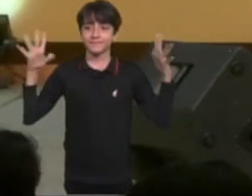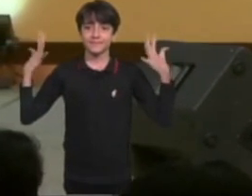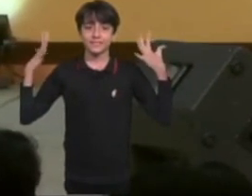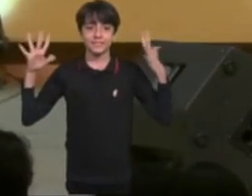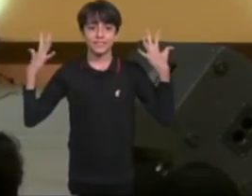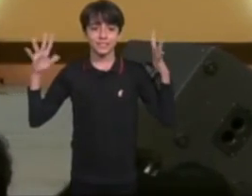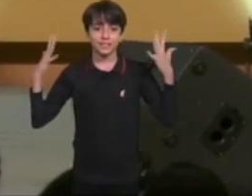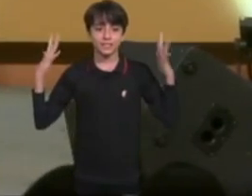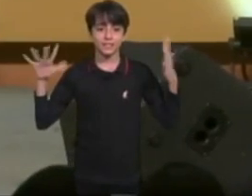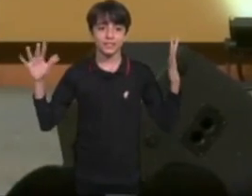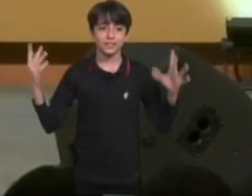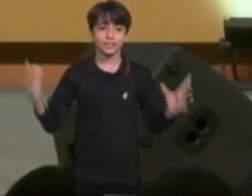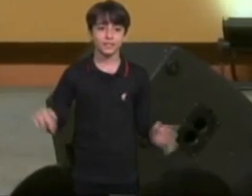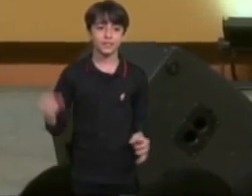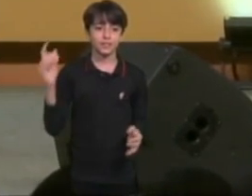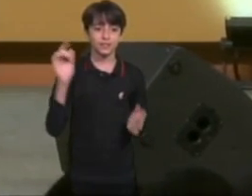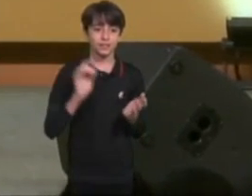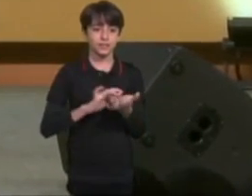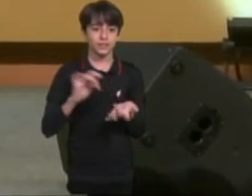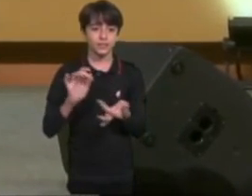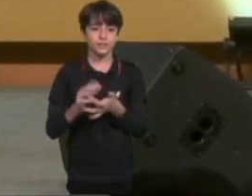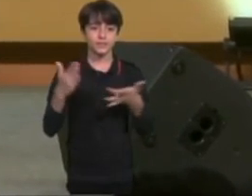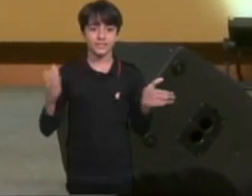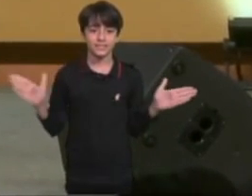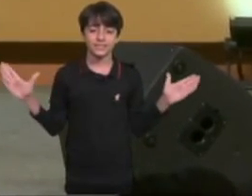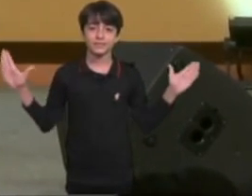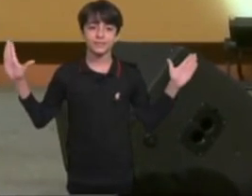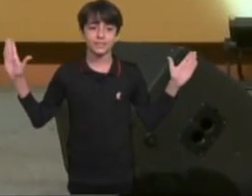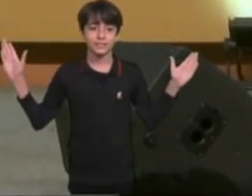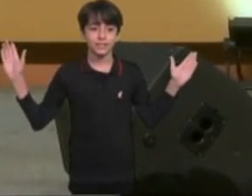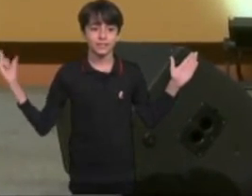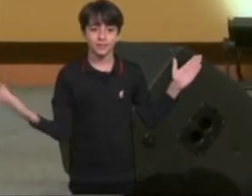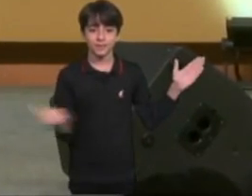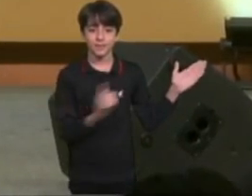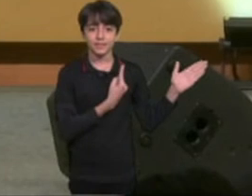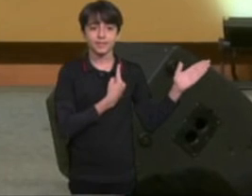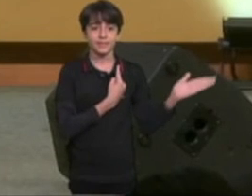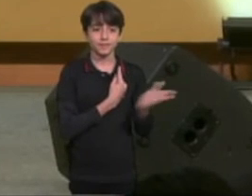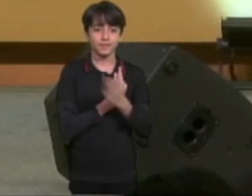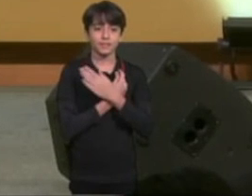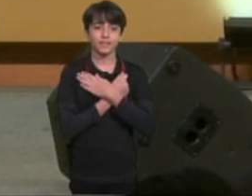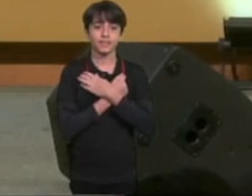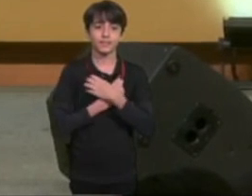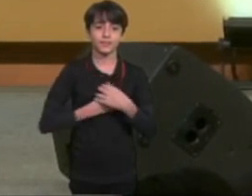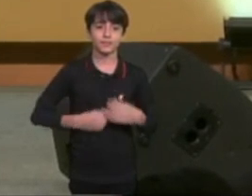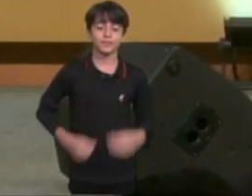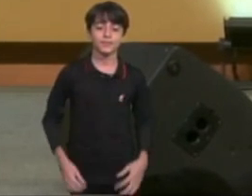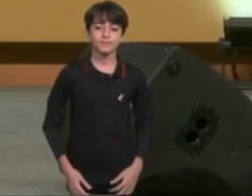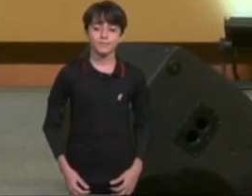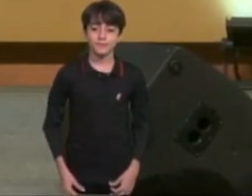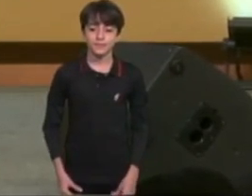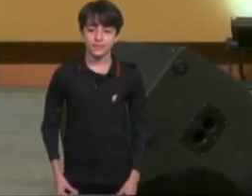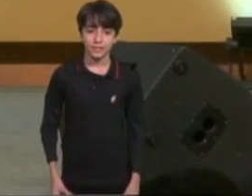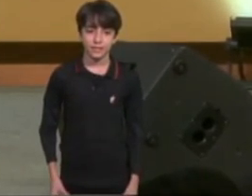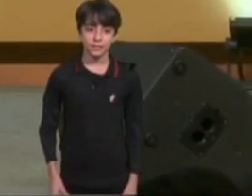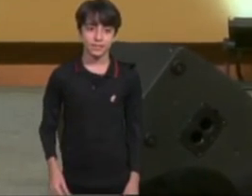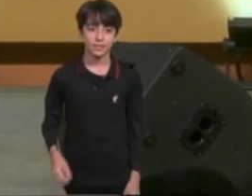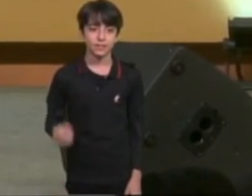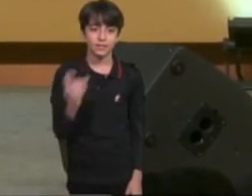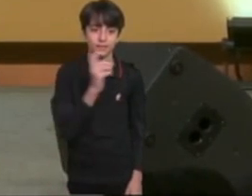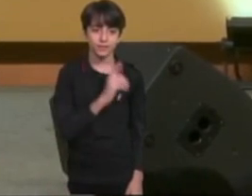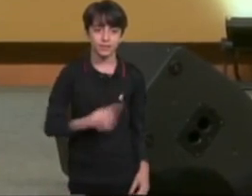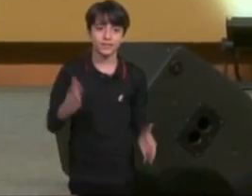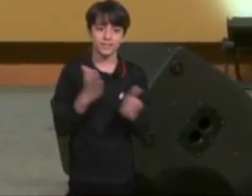e ele está de braços abertos para te receber querido e querida ele está de braços